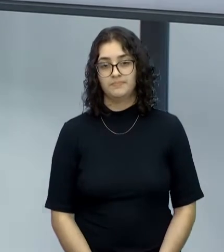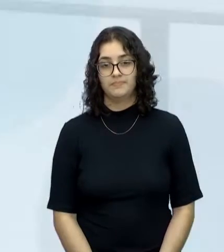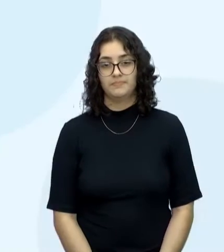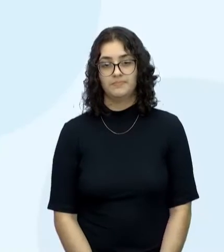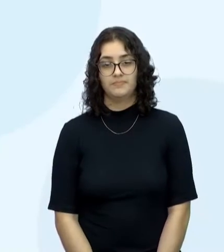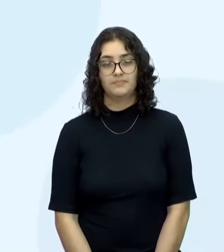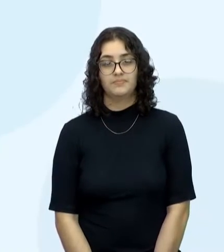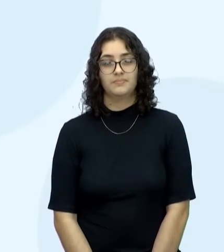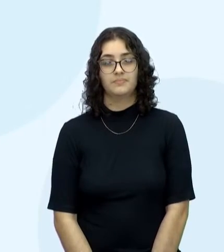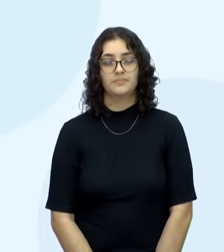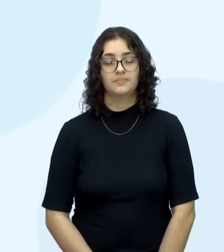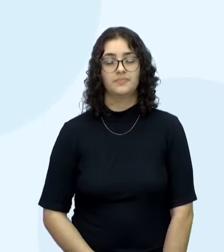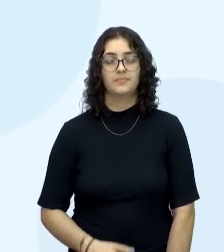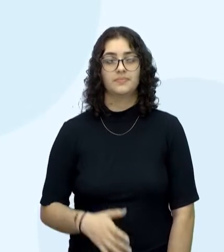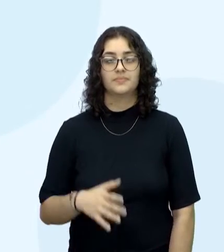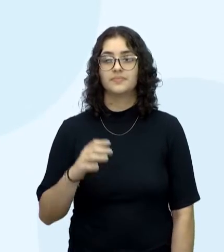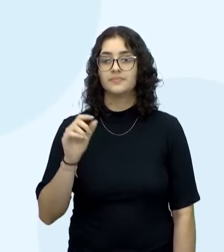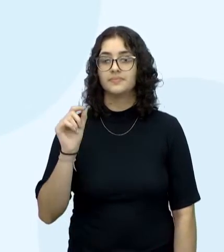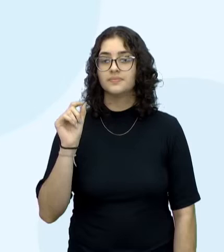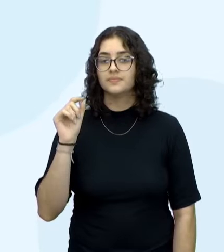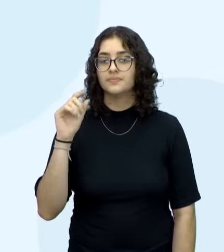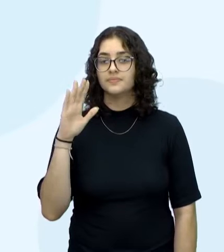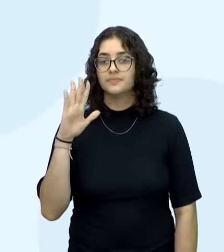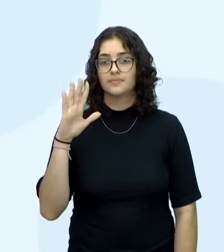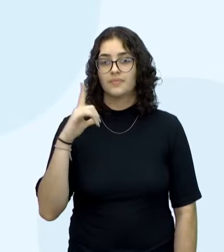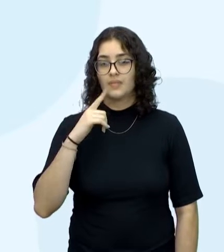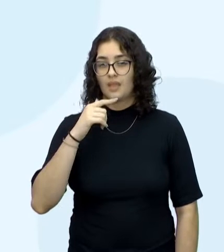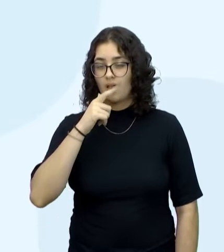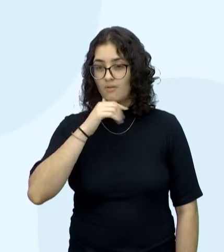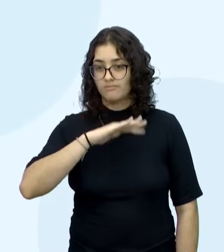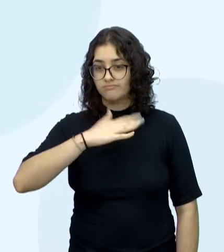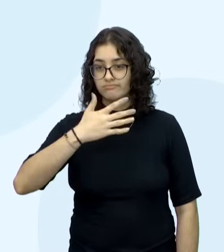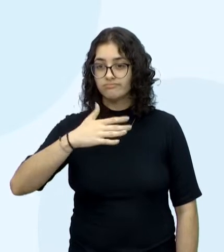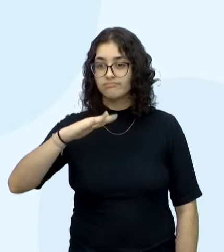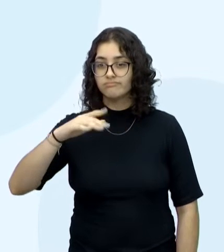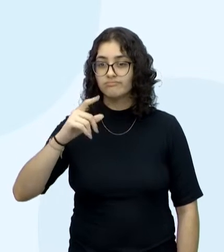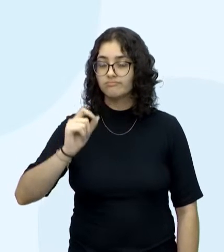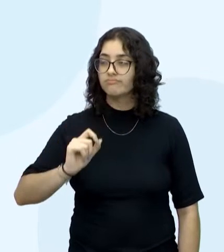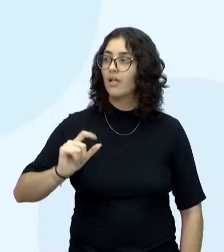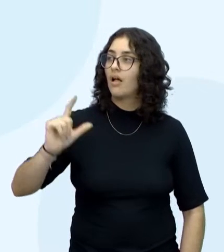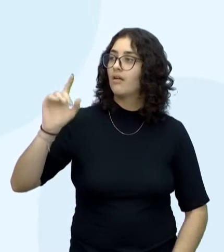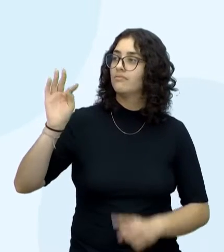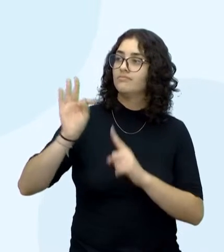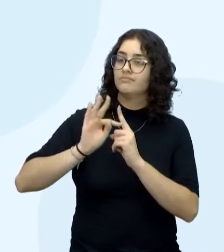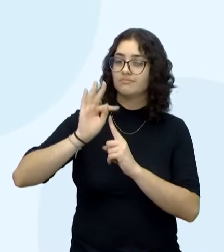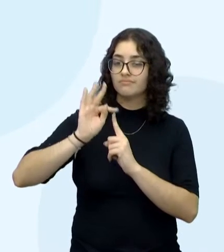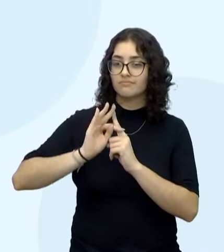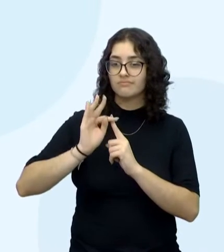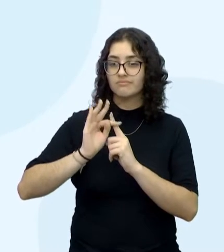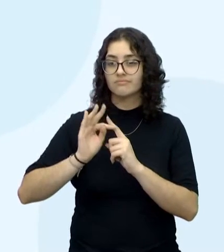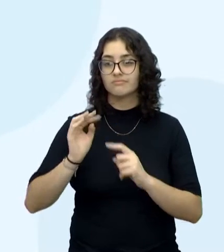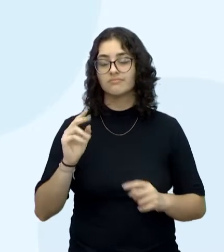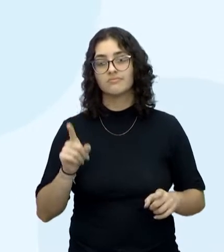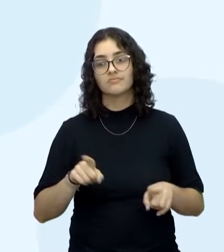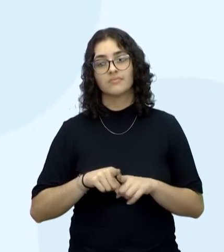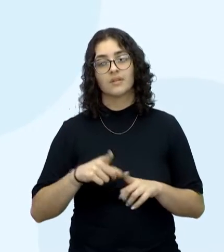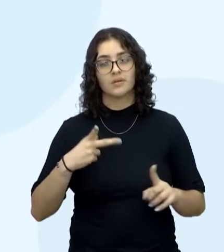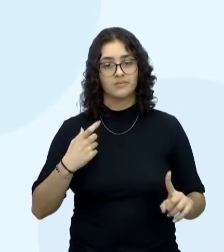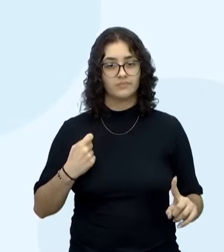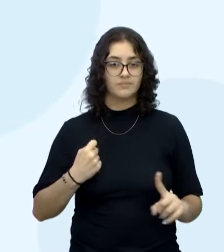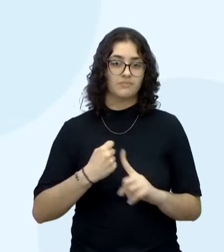Este efluente, quando despejado no rio, acarreta aumento de temperatura da água, né, diminuindo a concentração de oxigênio,